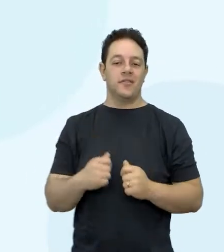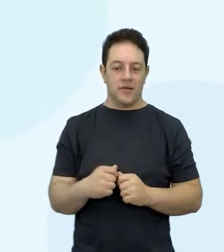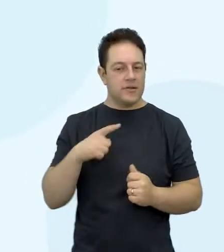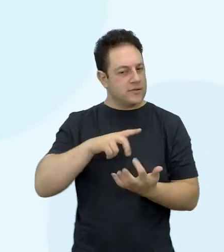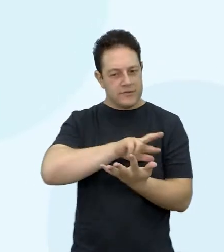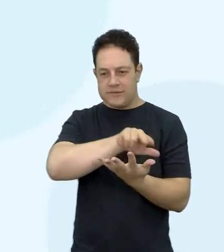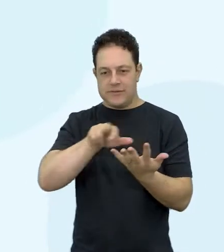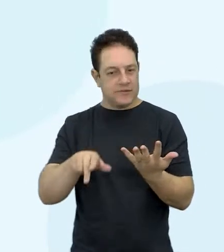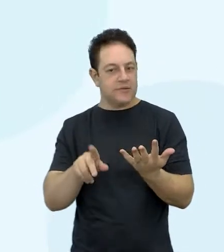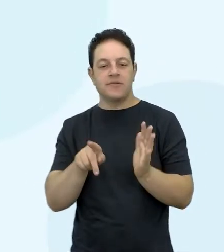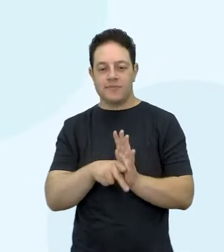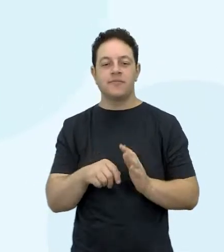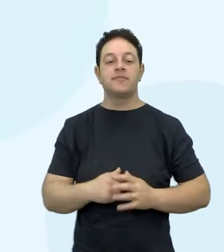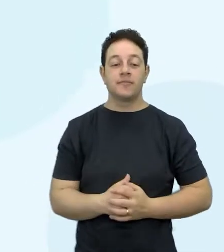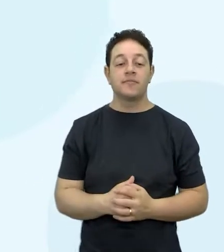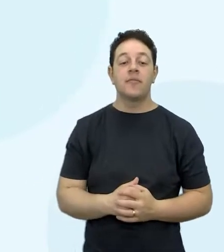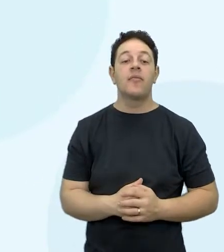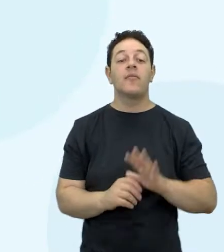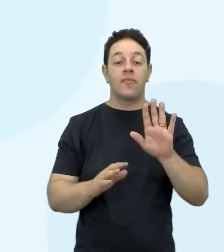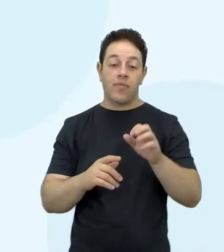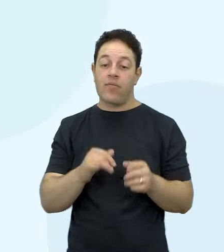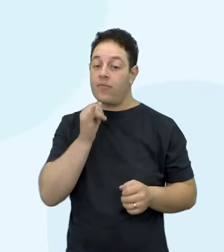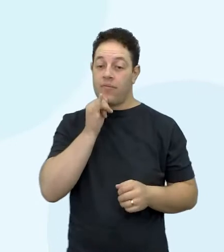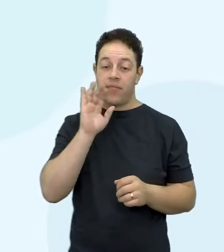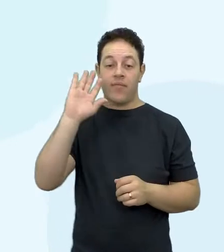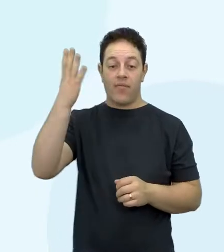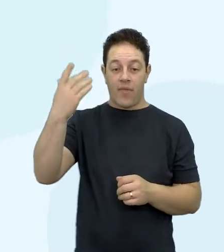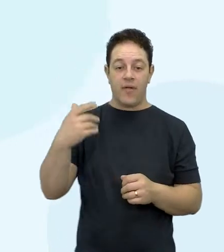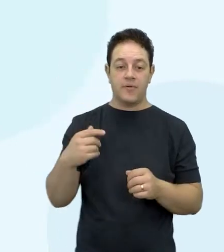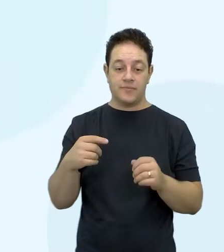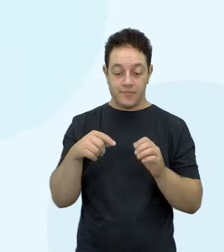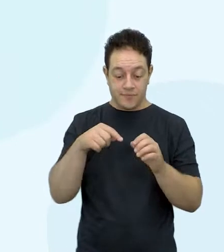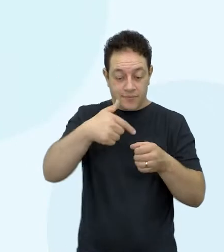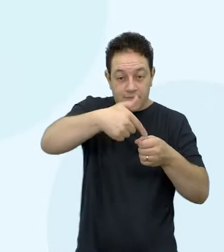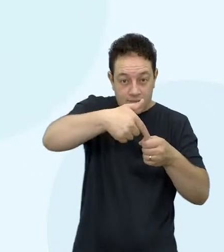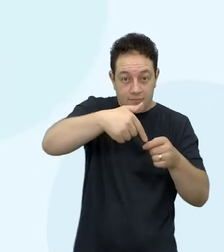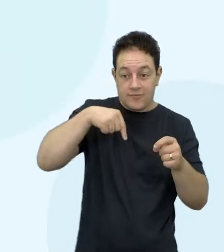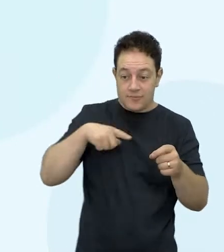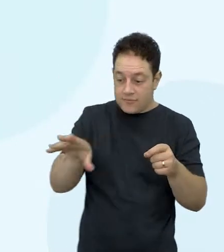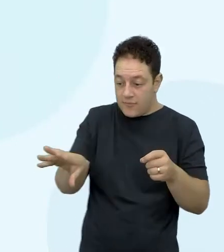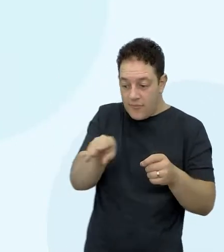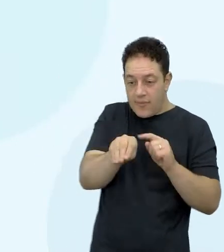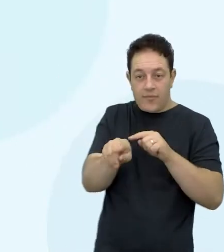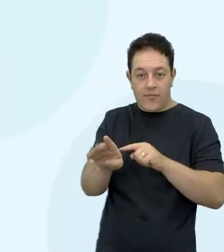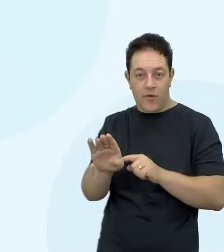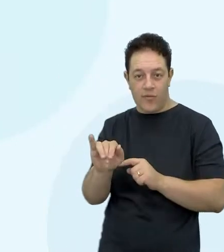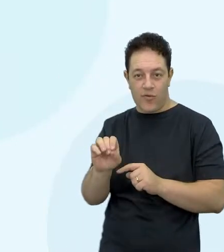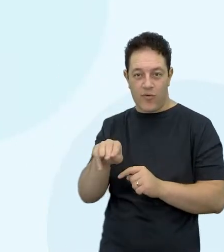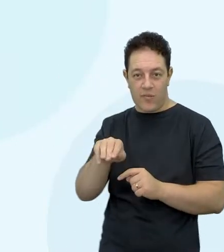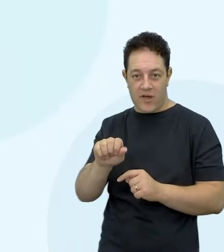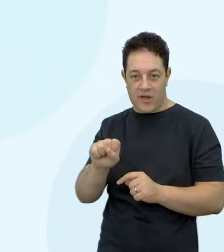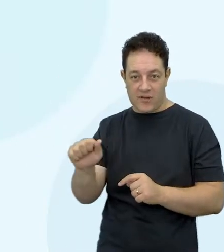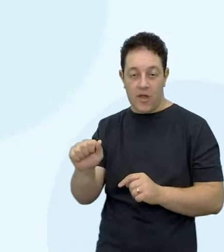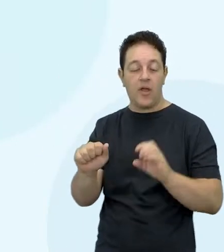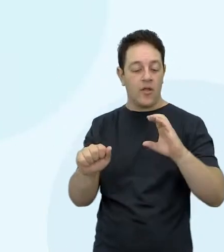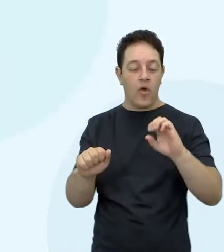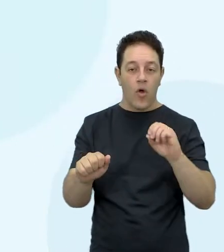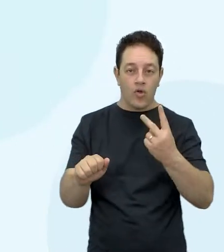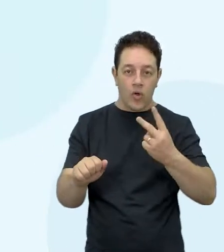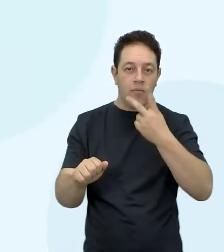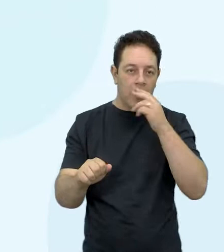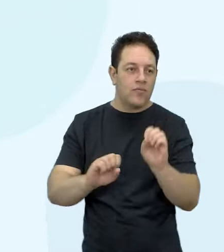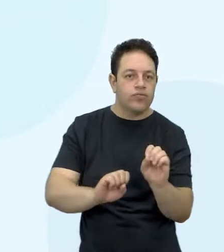meio de reações físicas. Quando o combustível, então, é oriundo da biomassa, a quantidade de CO2 liberada